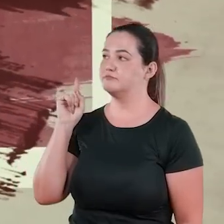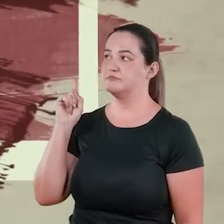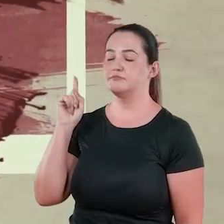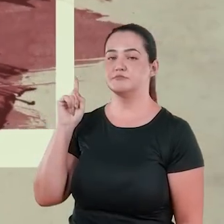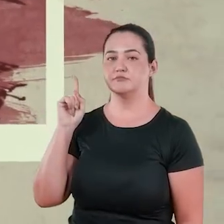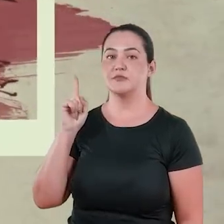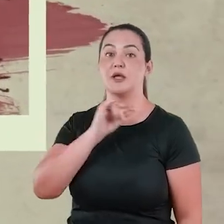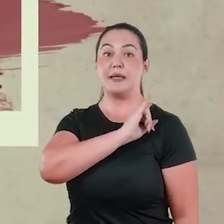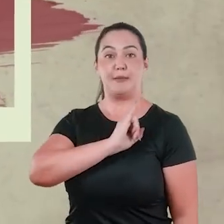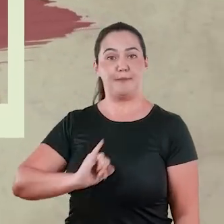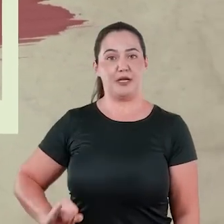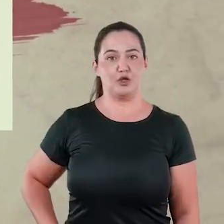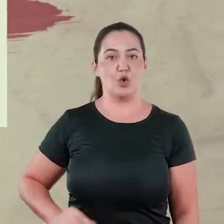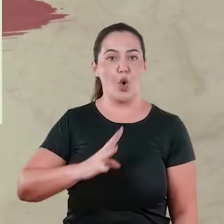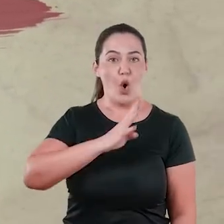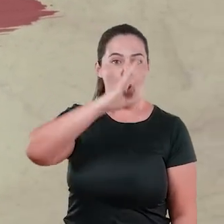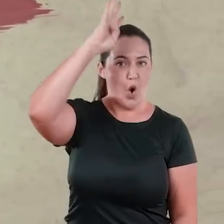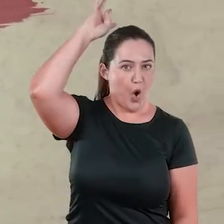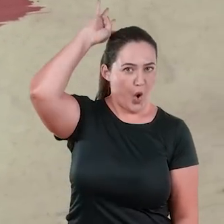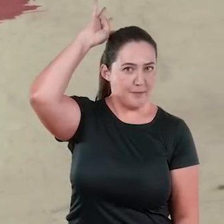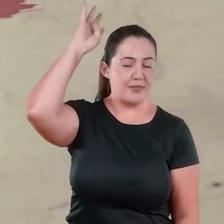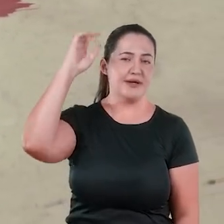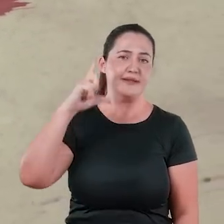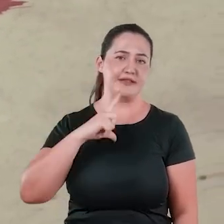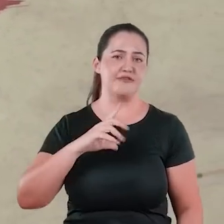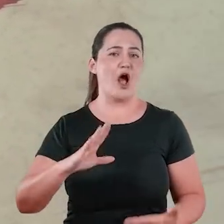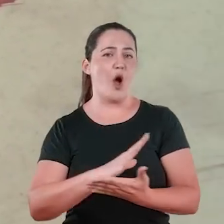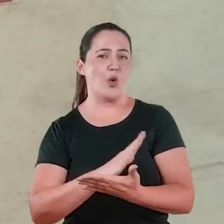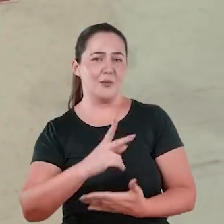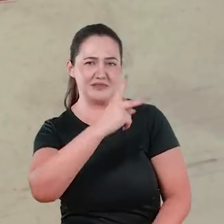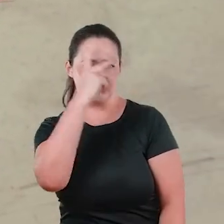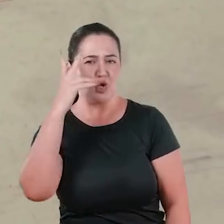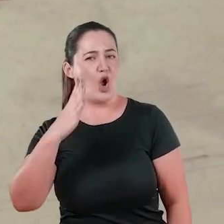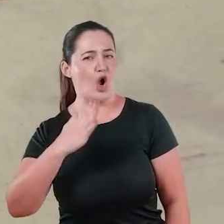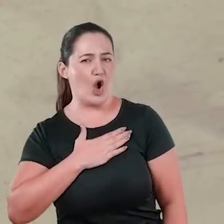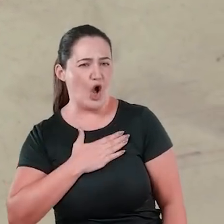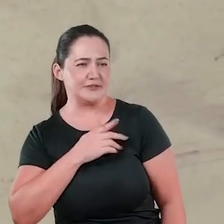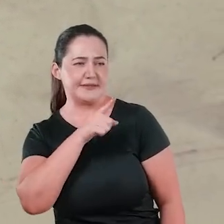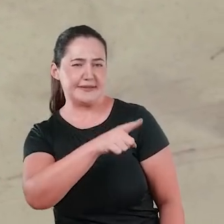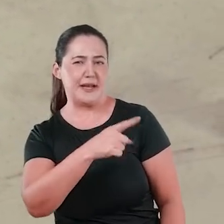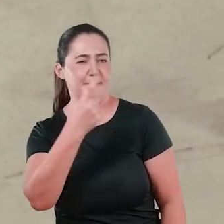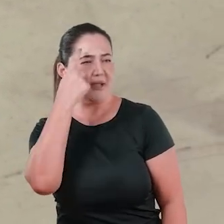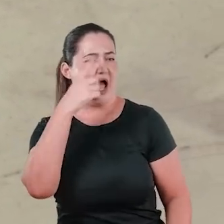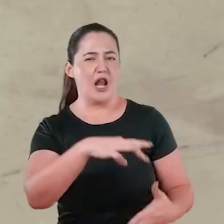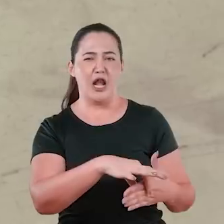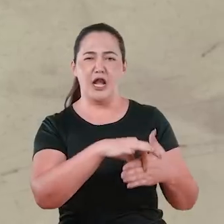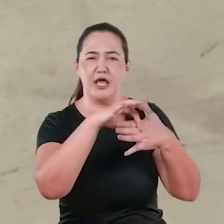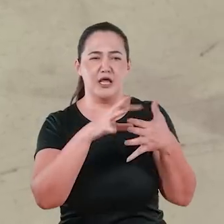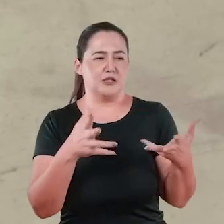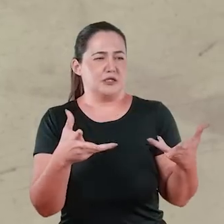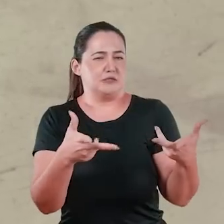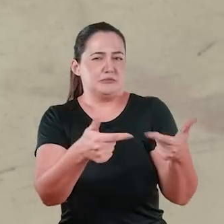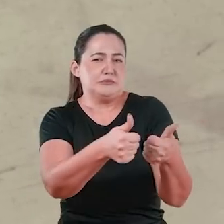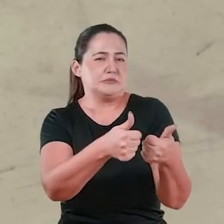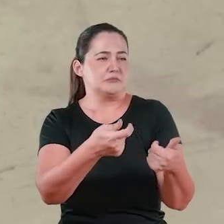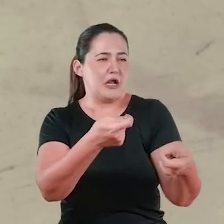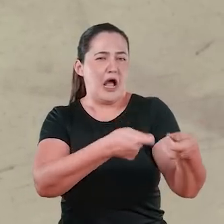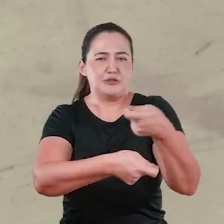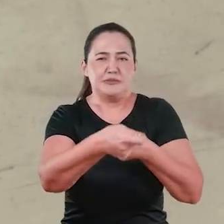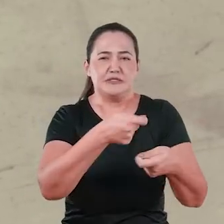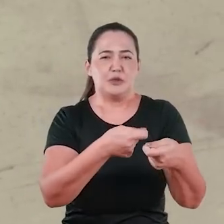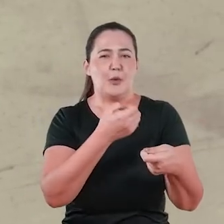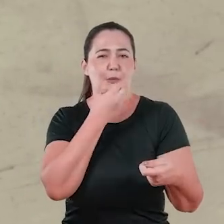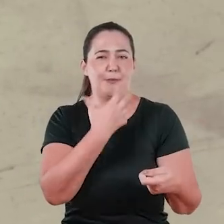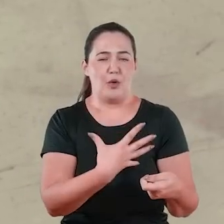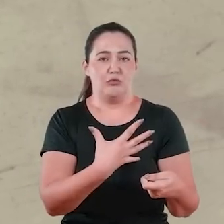um imperador de Roma que dividiu opiniões. Alguns pensam que ele era um grande administrador, um grande líder, alguém